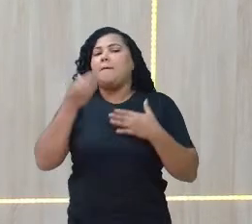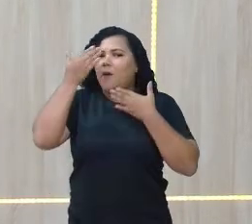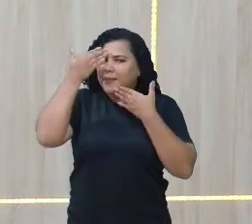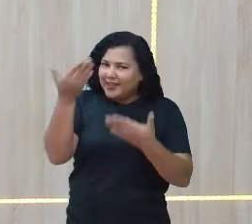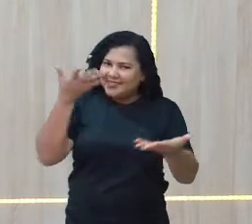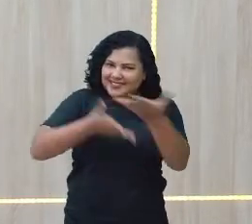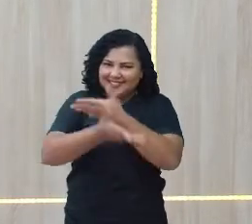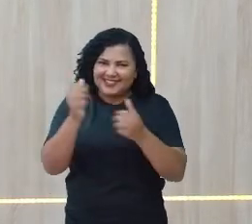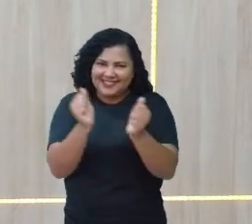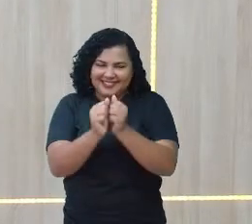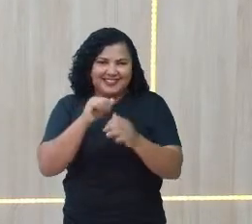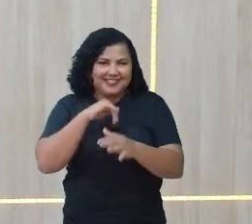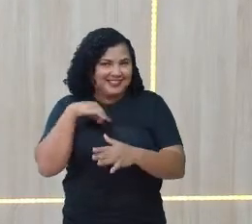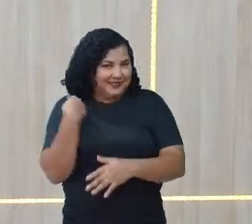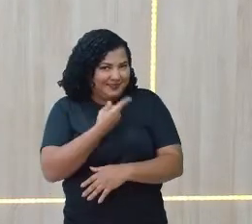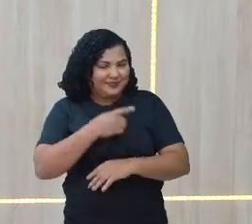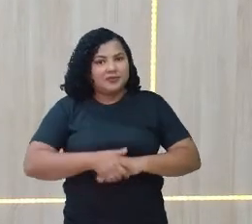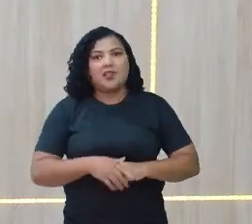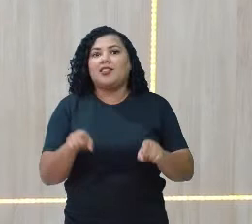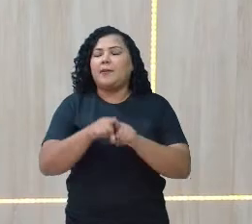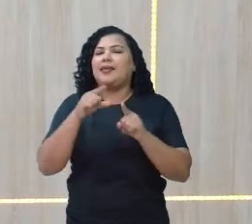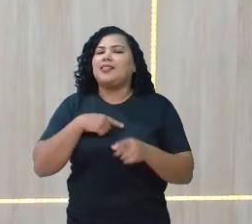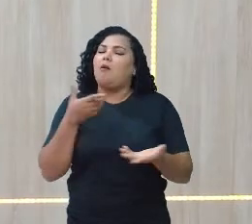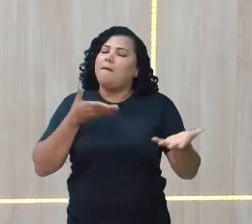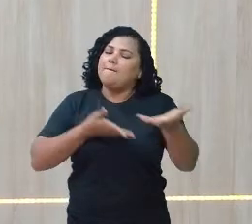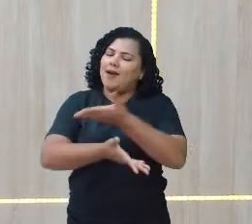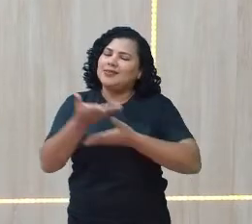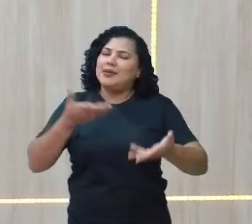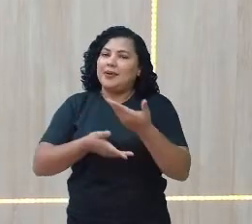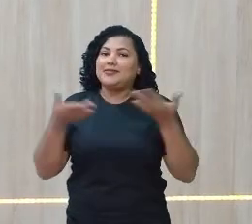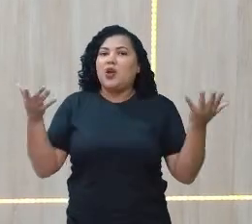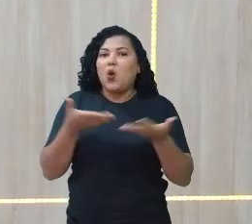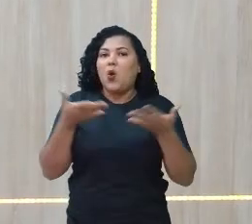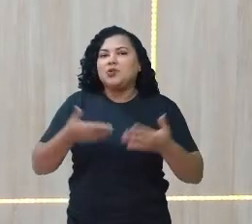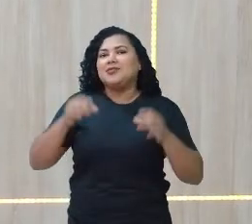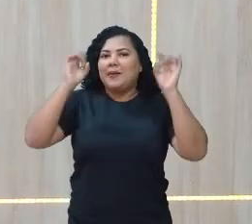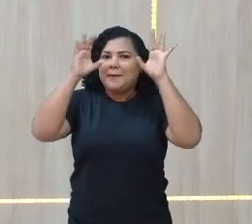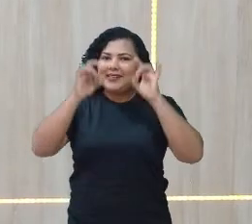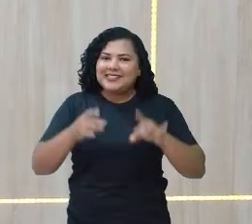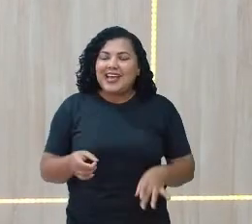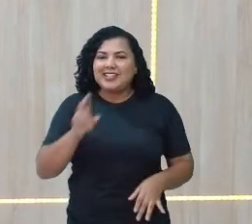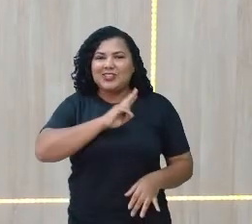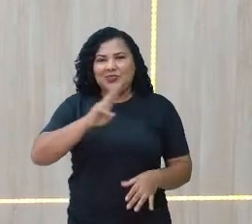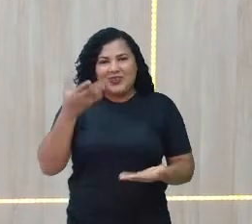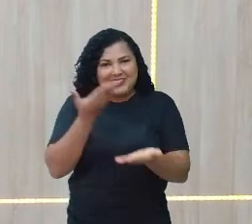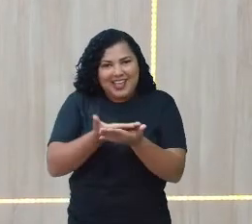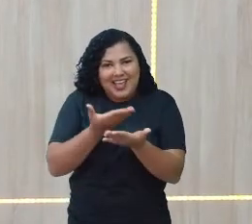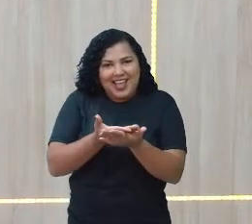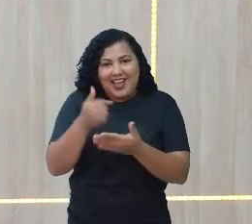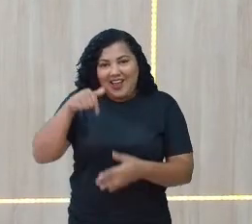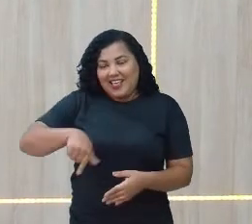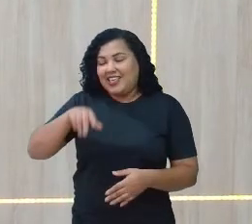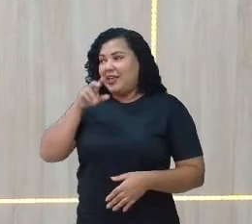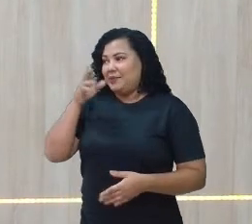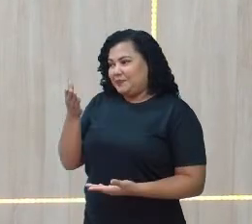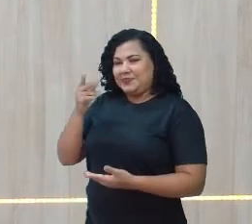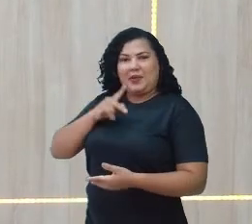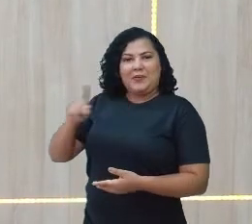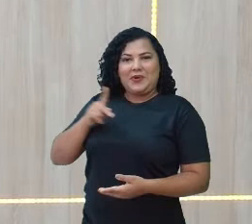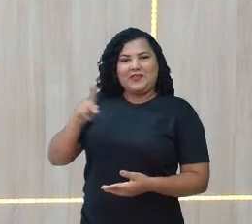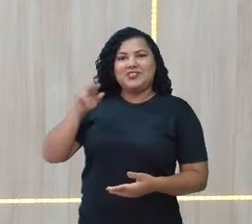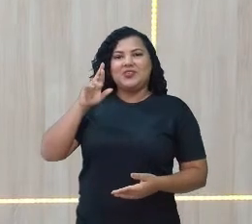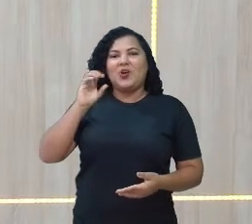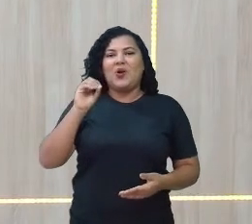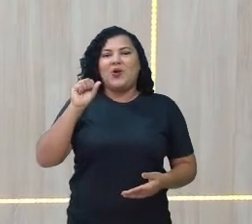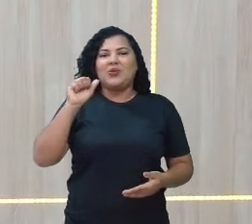por estar conosco. E também tem uma participação, né, hoje muito especial na nossa aula, né? Eu trouxe aqui a professora Rosângela Lima,